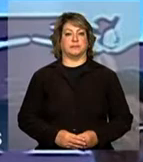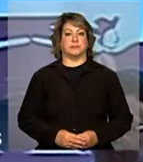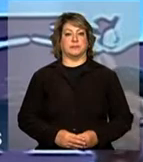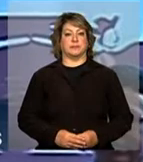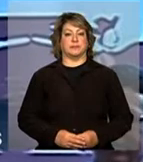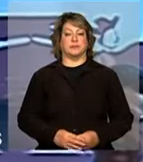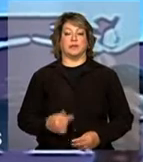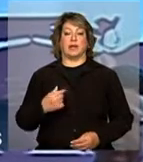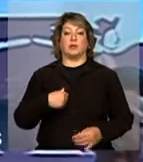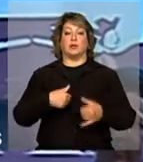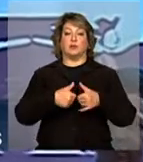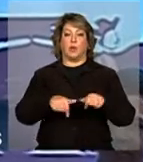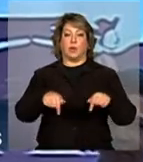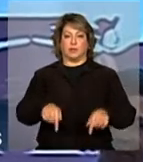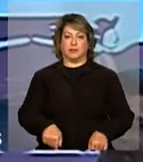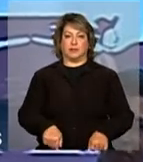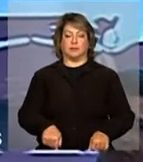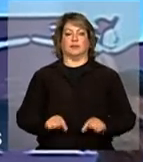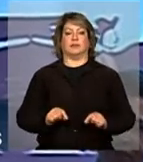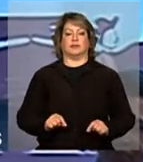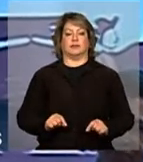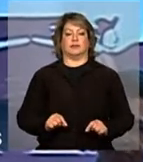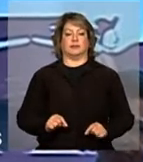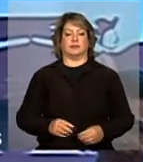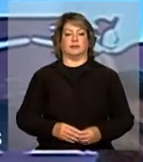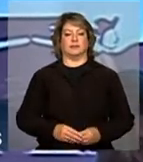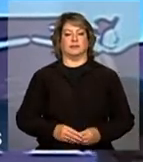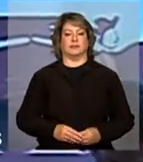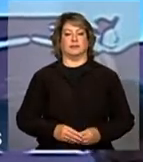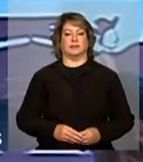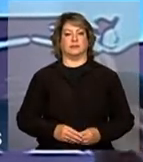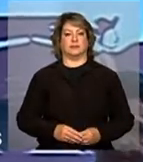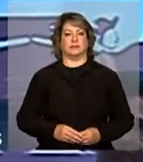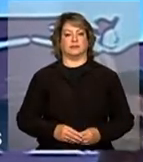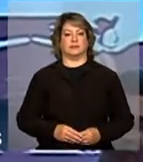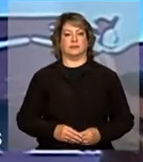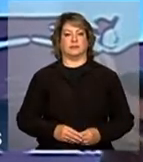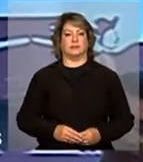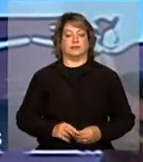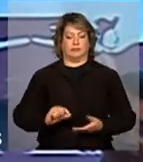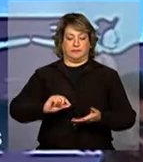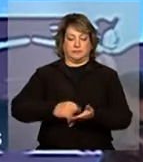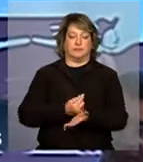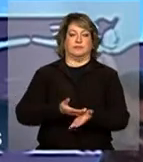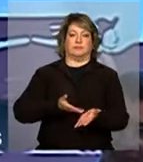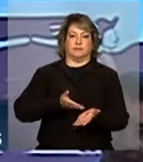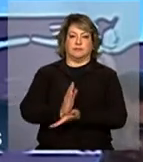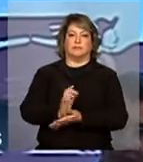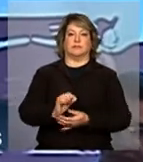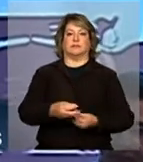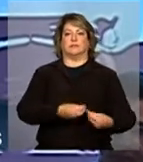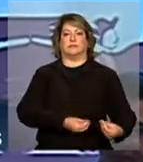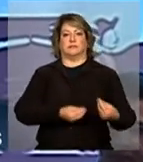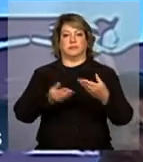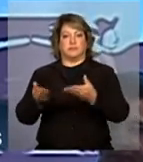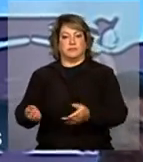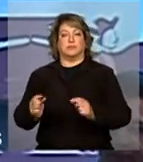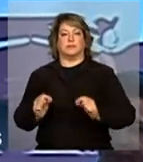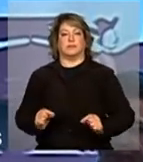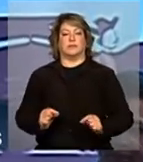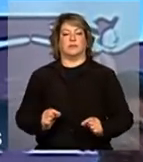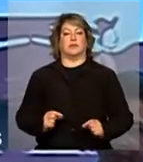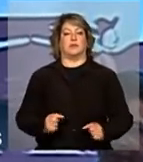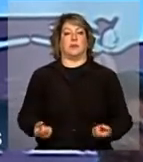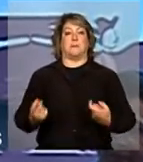eu estou aqui encaminhando e aprovando para ser encaminhado